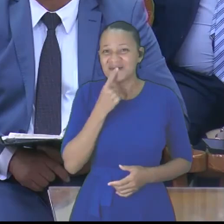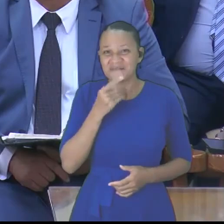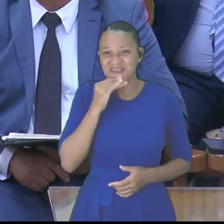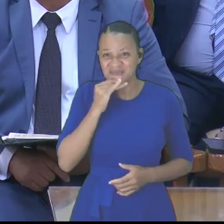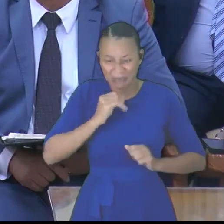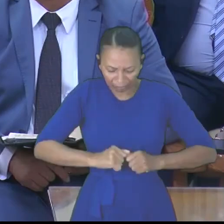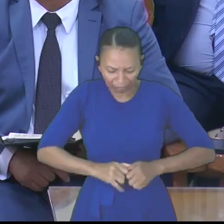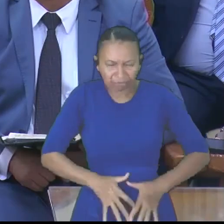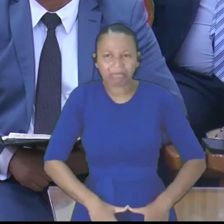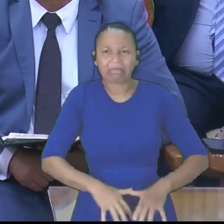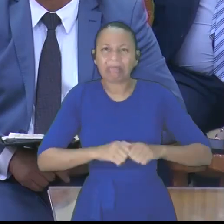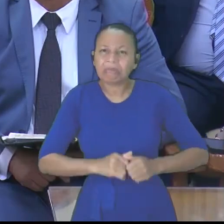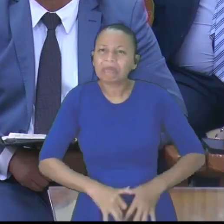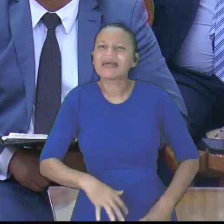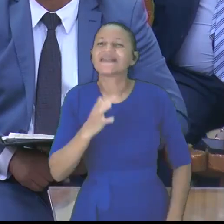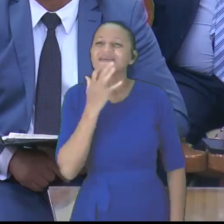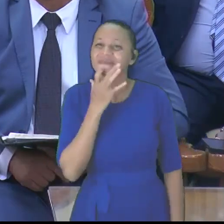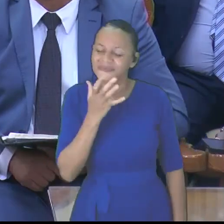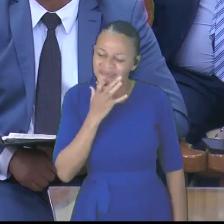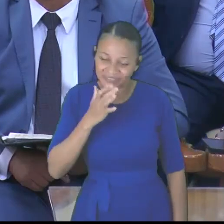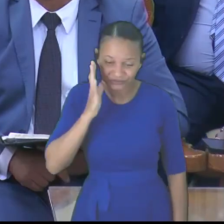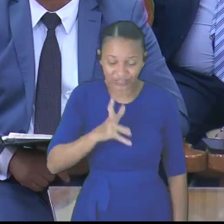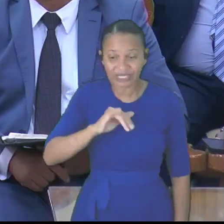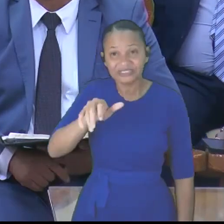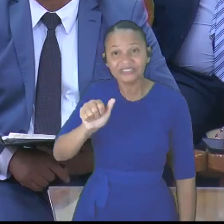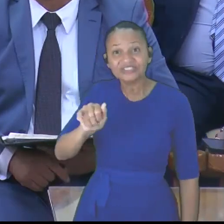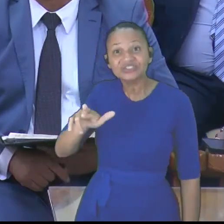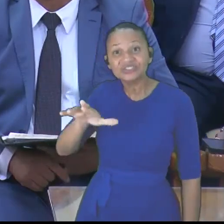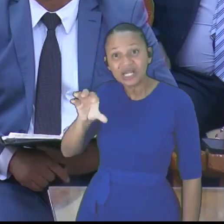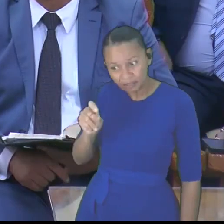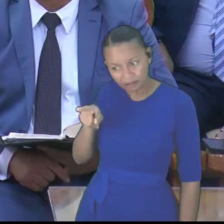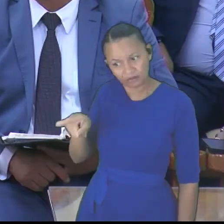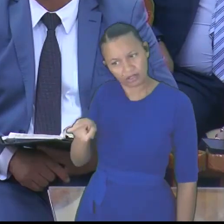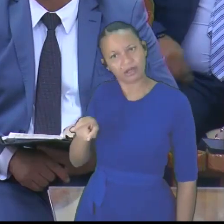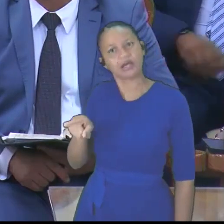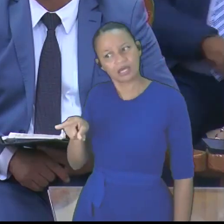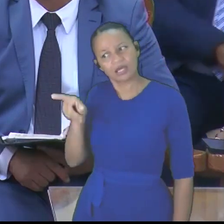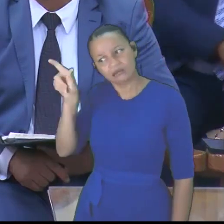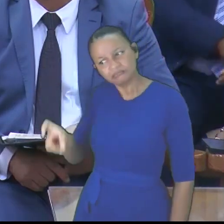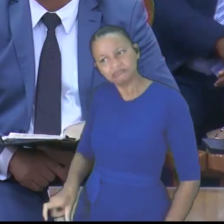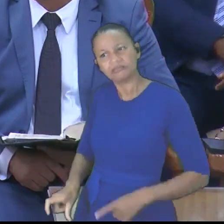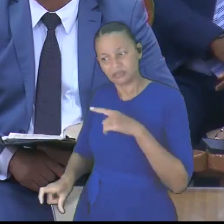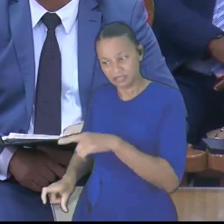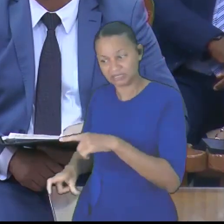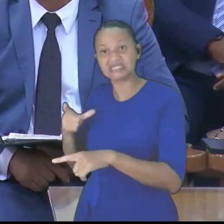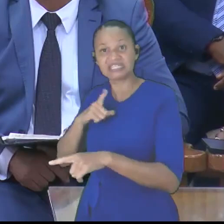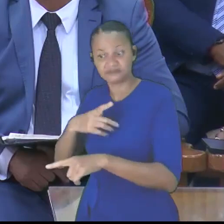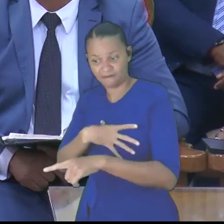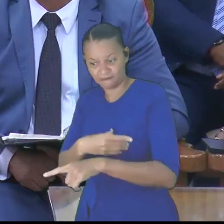de sangue, ela era conhecida. Jairo era conhecido. Jairo, que Jesus curou a